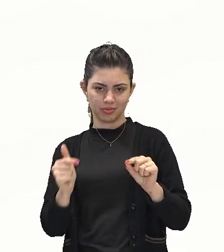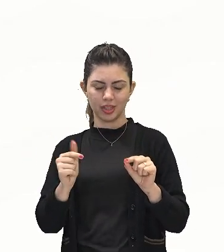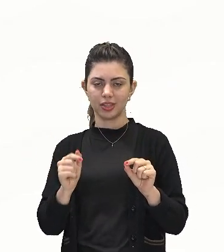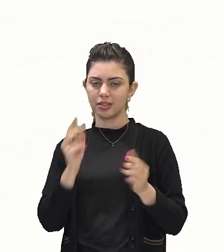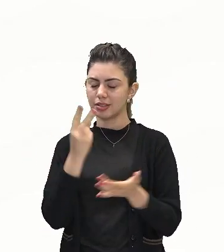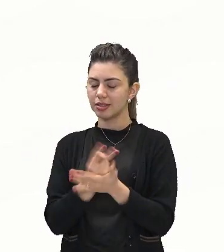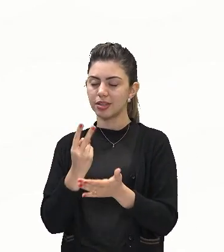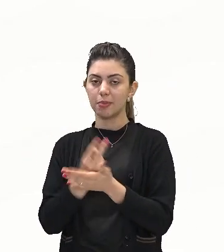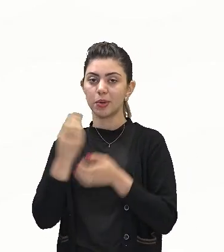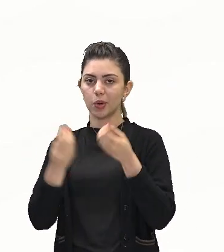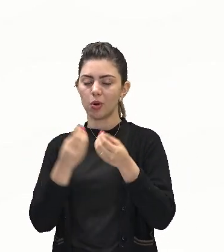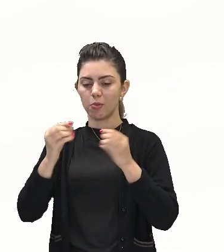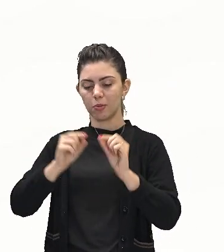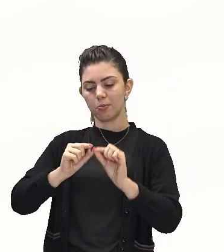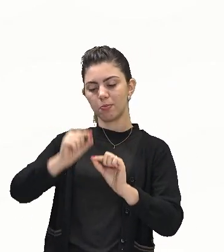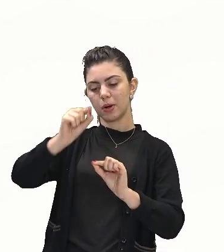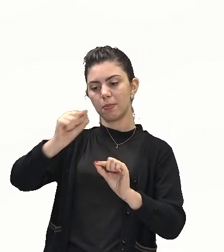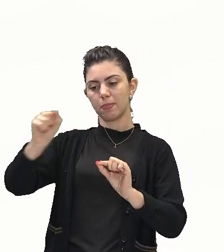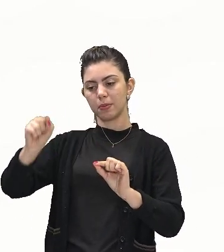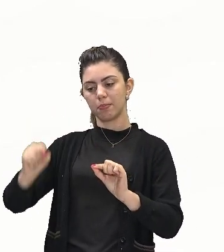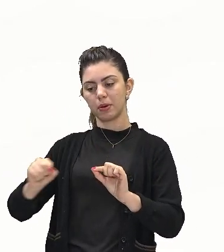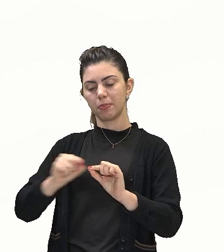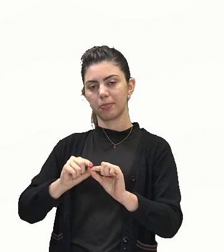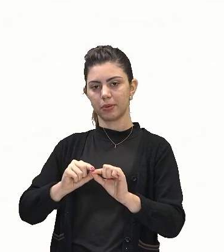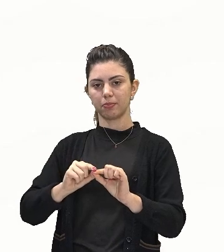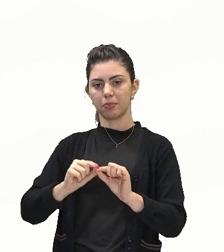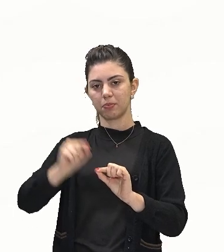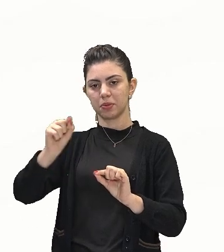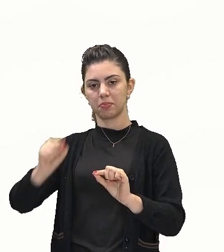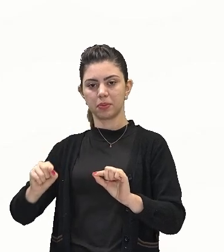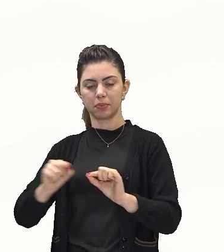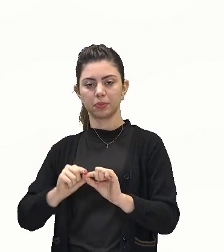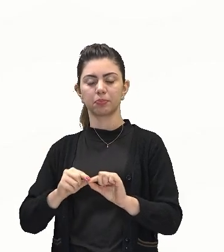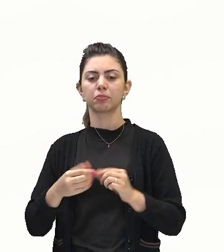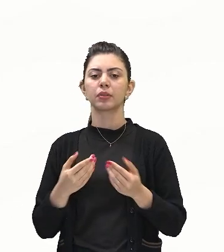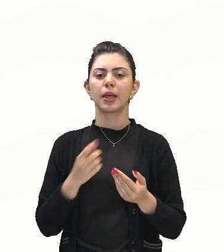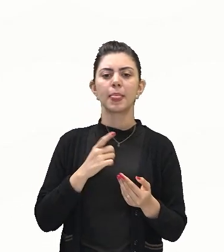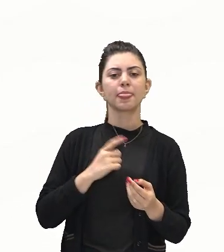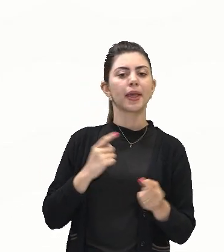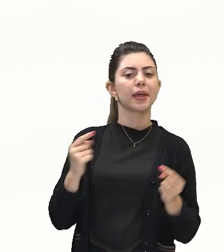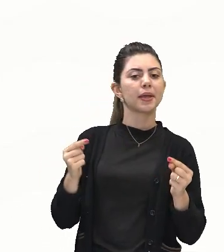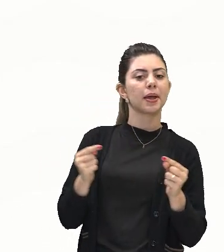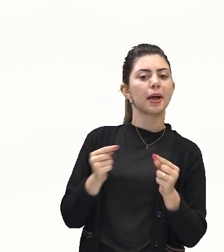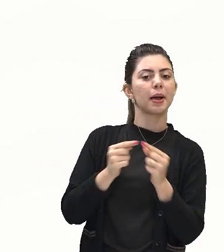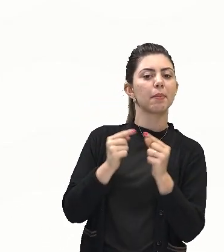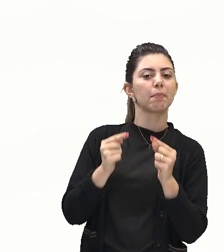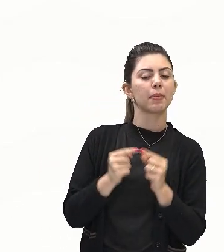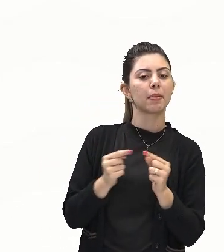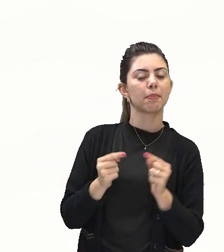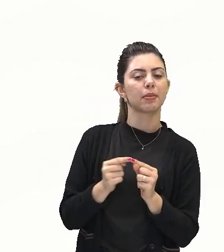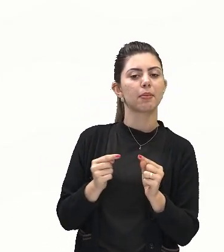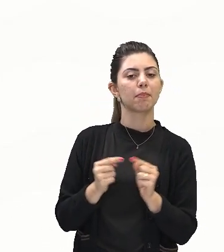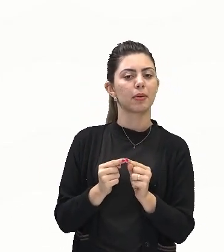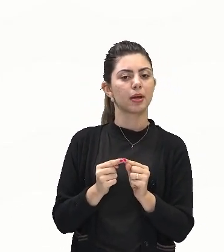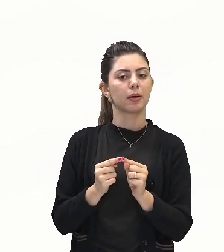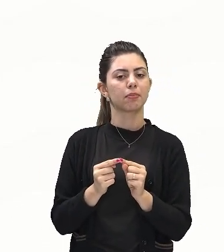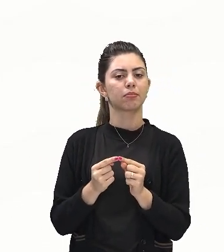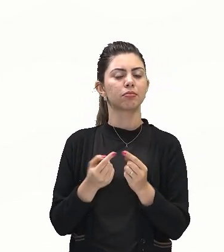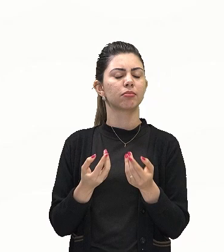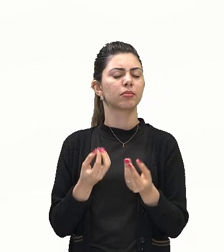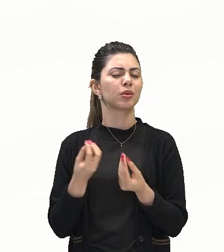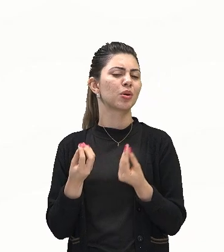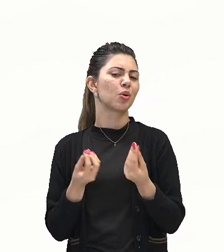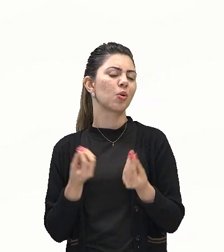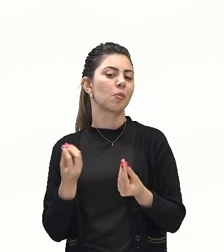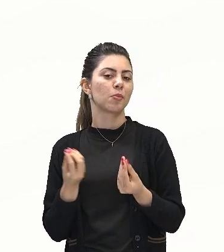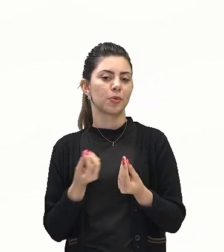Ok? E aí o terceiro critério, Há algum cruzamento das linhas? Não. Como assim, professor, cruzamento